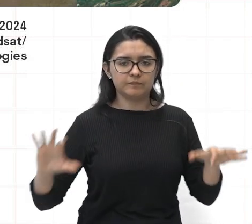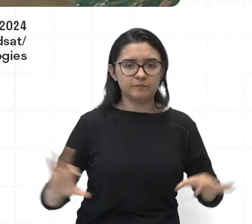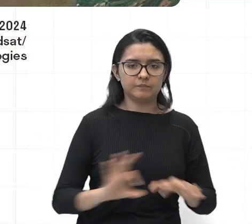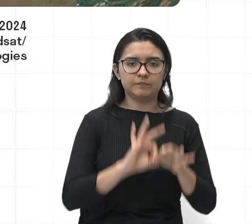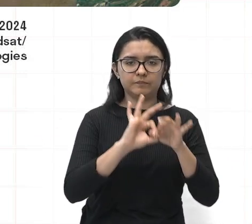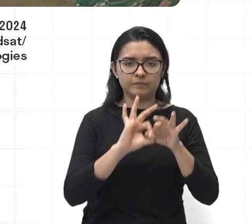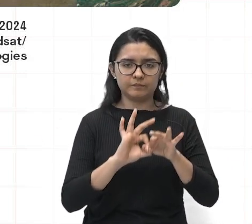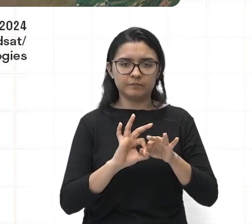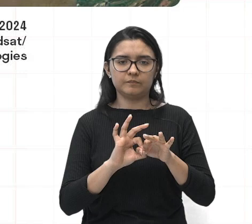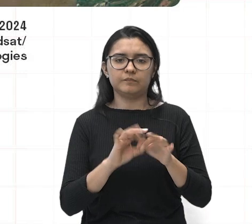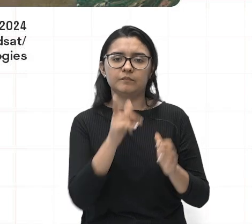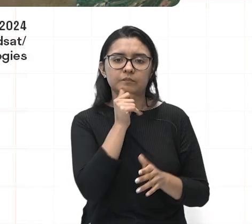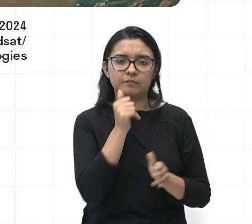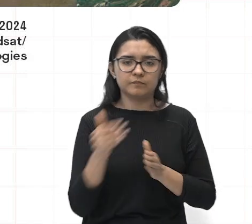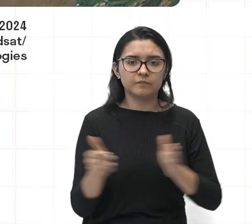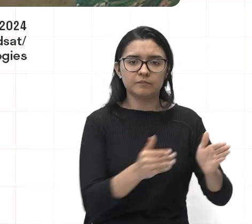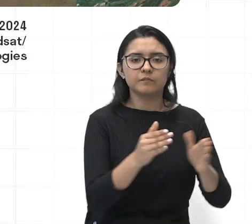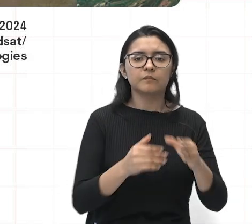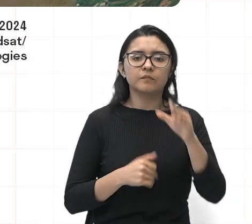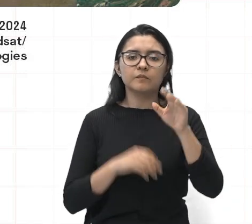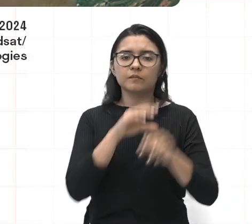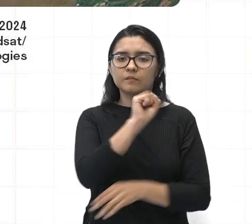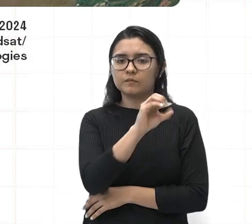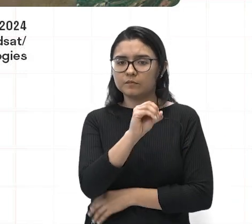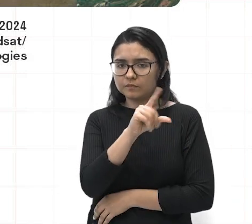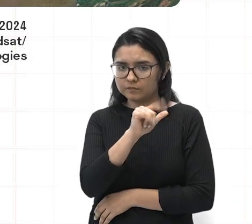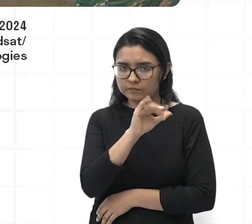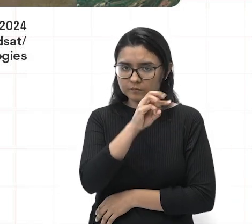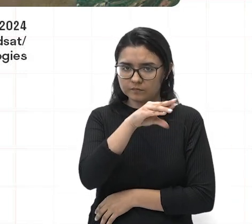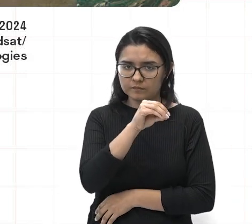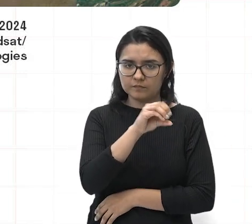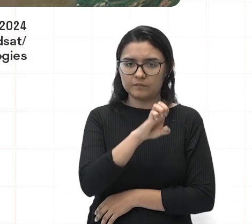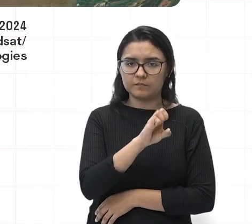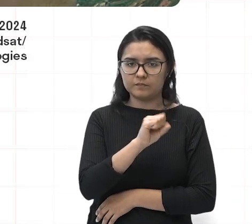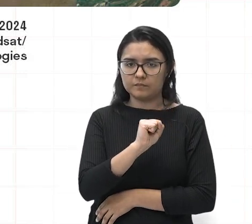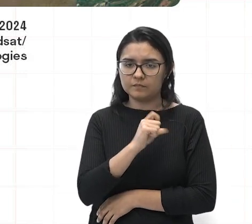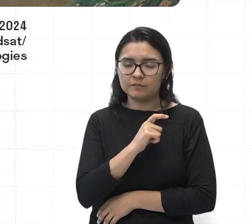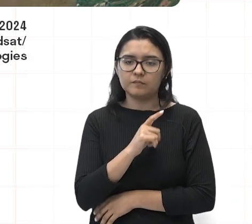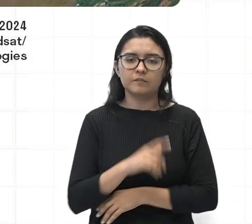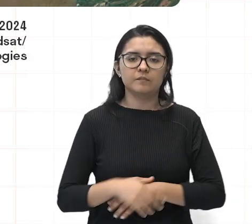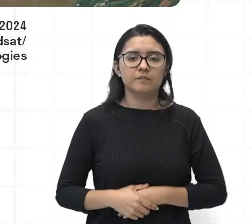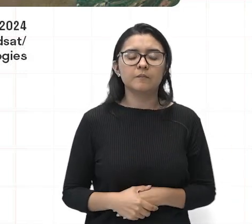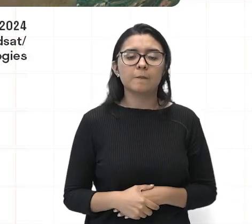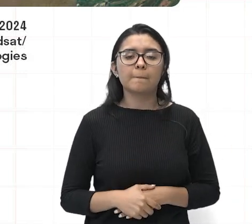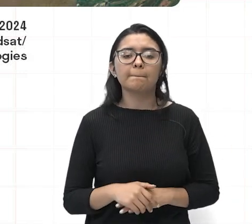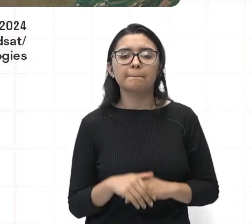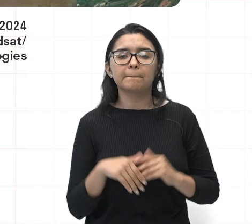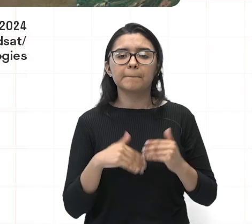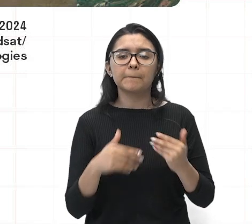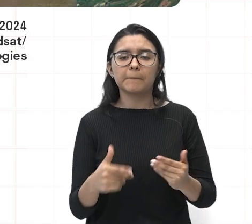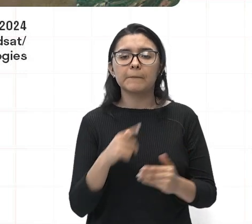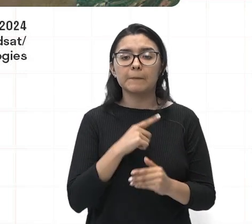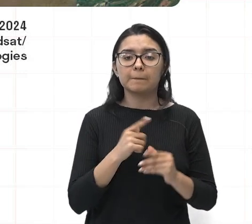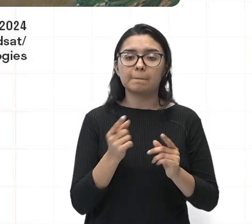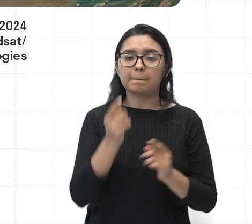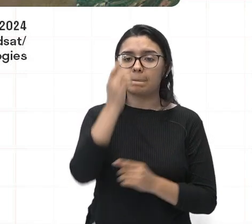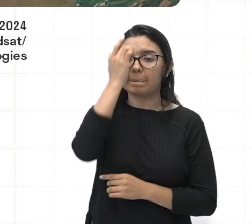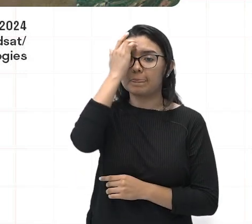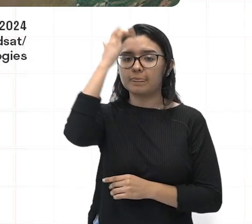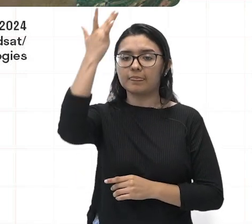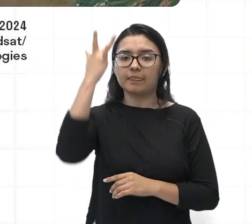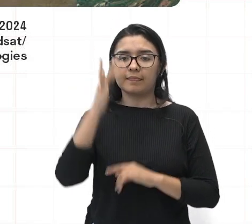conectando o Rio Negro com o Rio Solimões, que está aí na entrada do furo. Então ele facilita